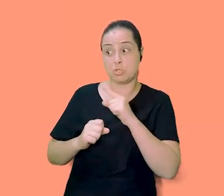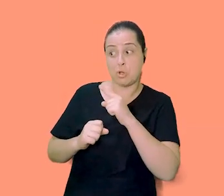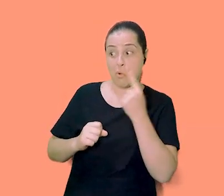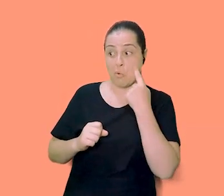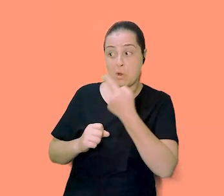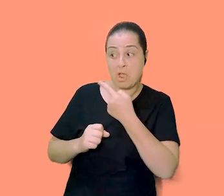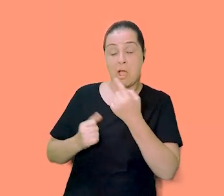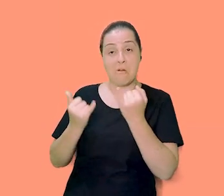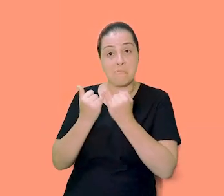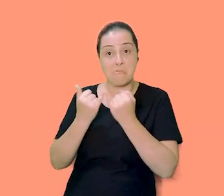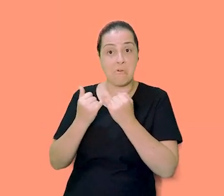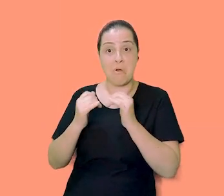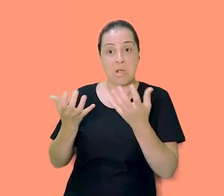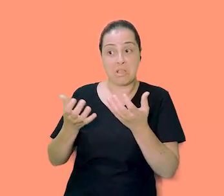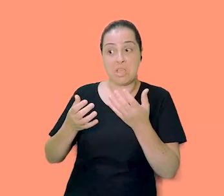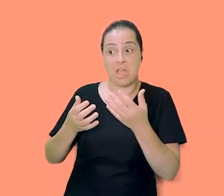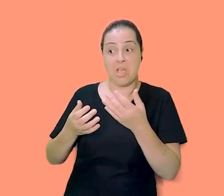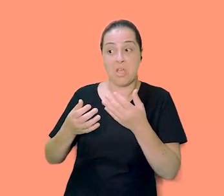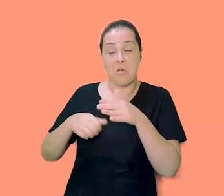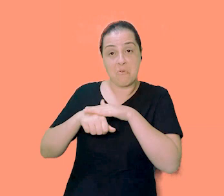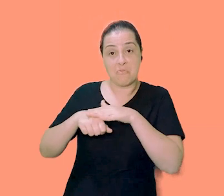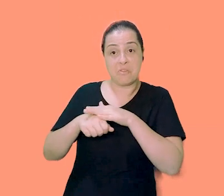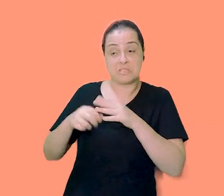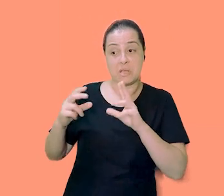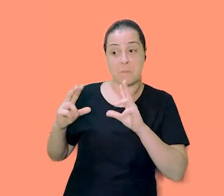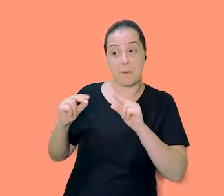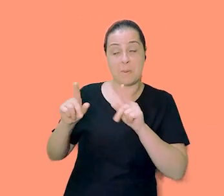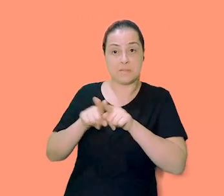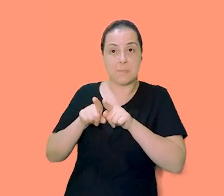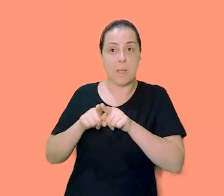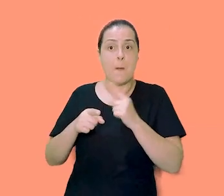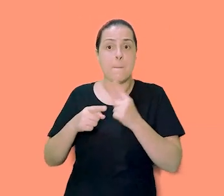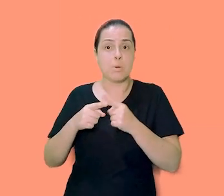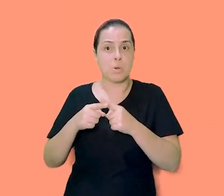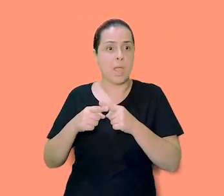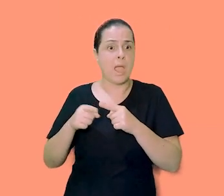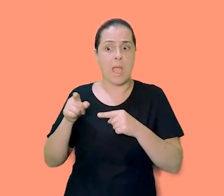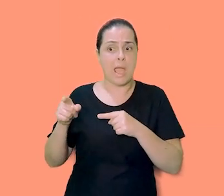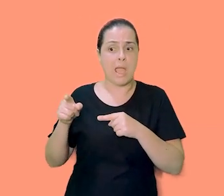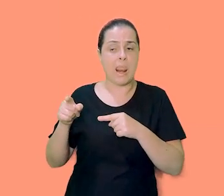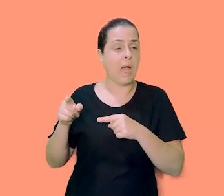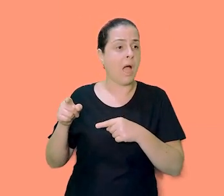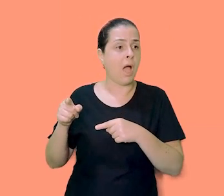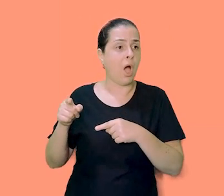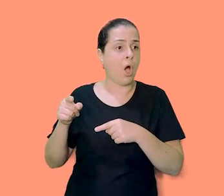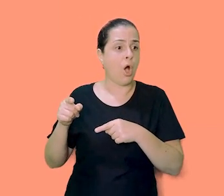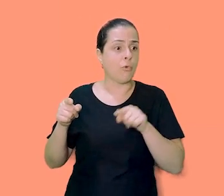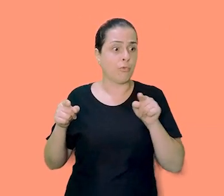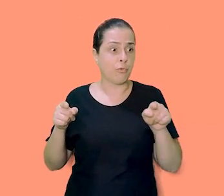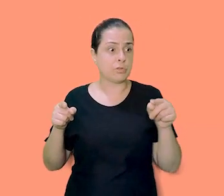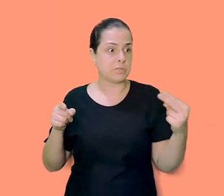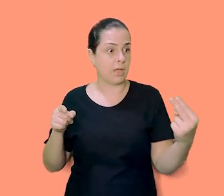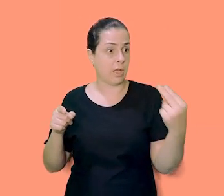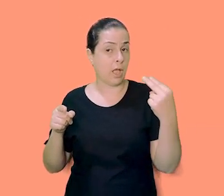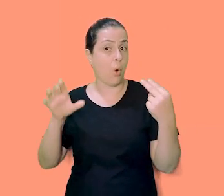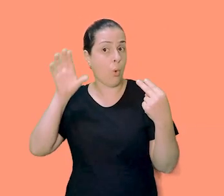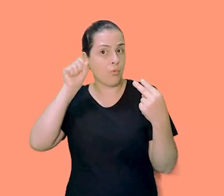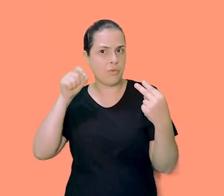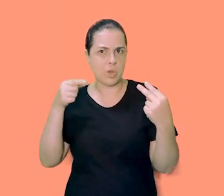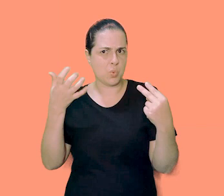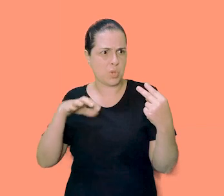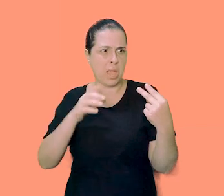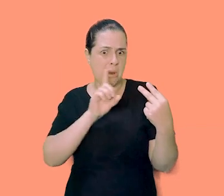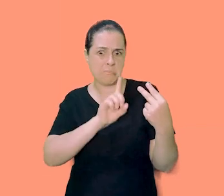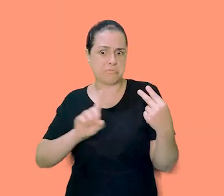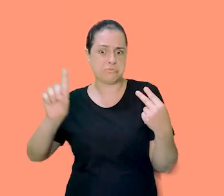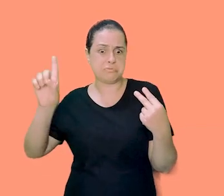participa. Fica até que dera. E se a pessoa não quer que você ouça, ela tem que sair de perto de você. Não é uma responsabilidade sua. Só que eu não